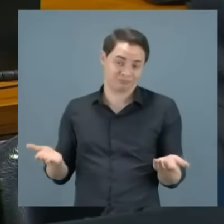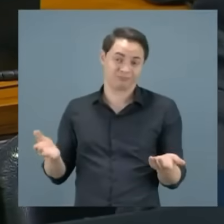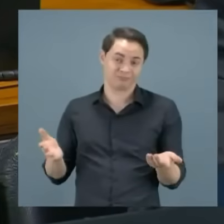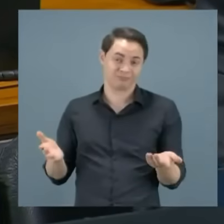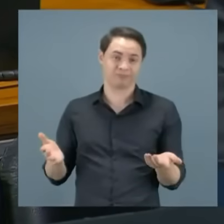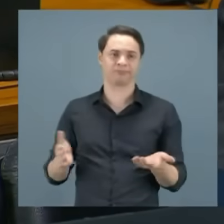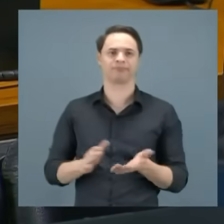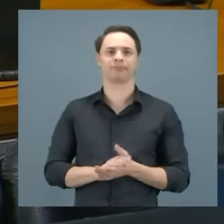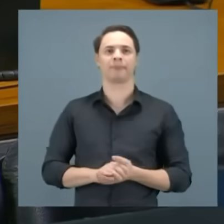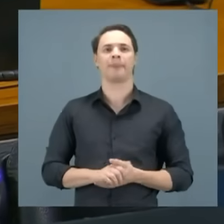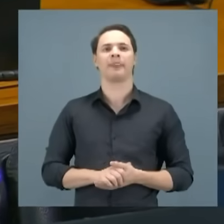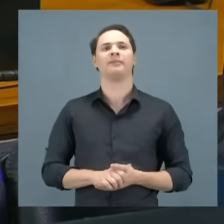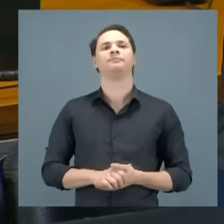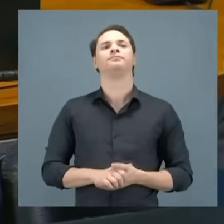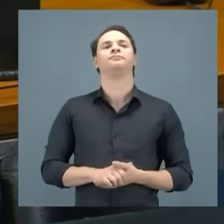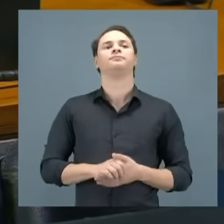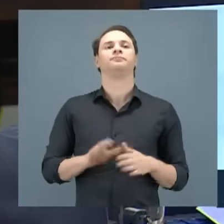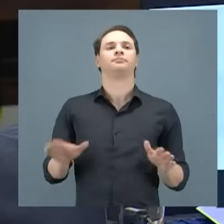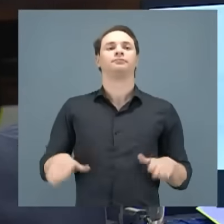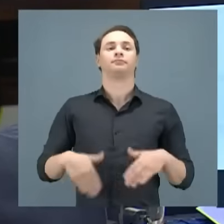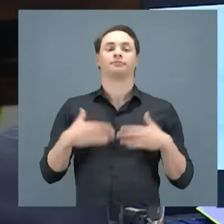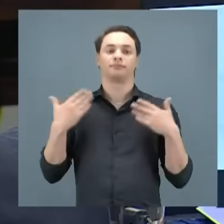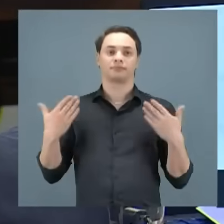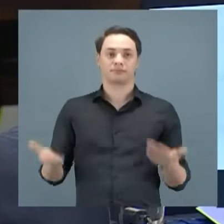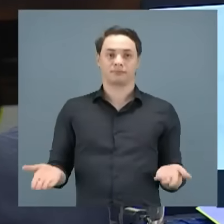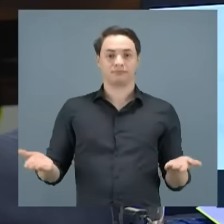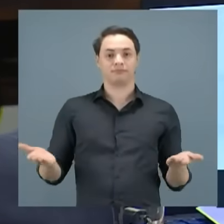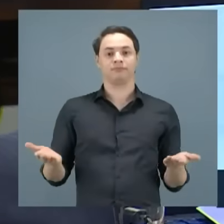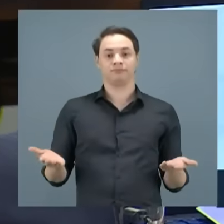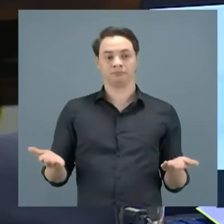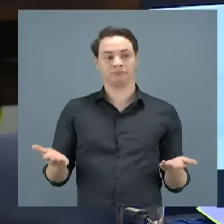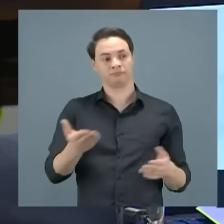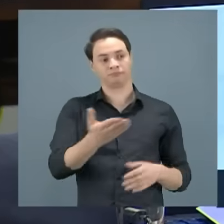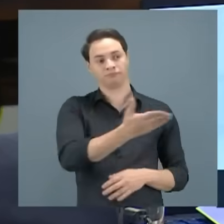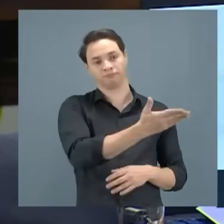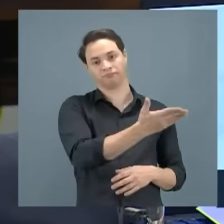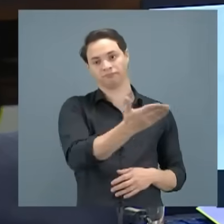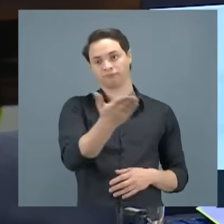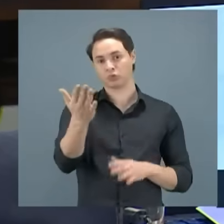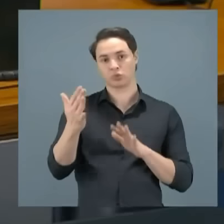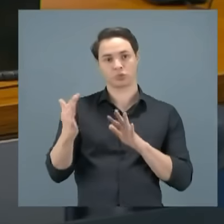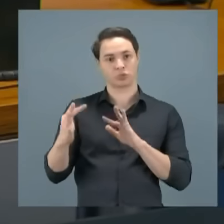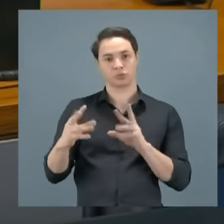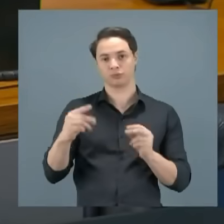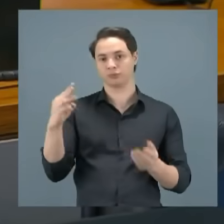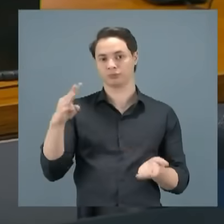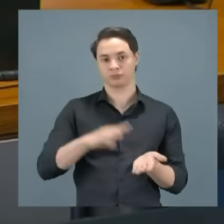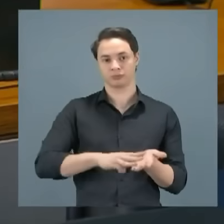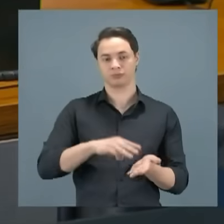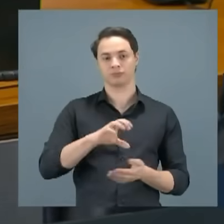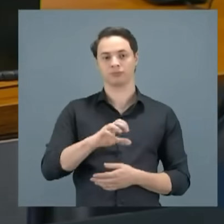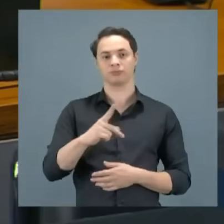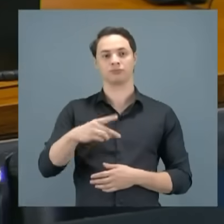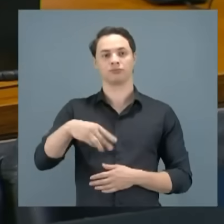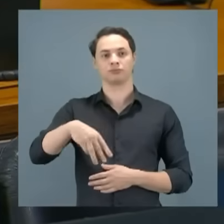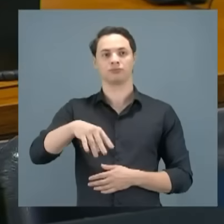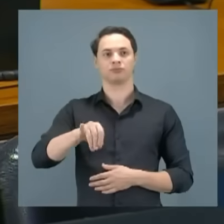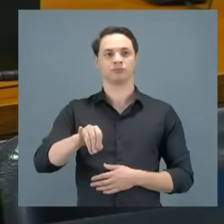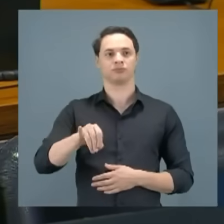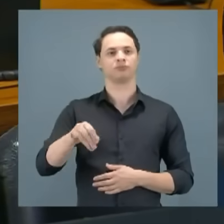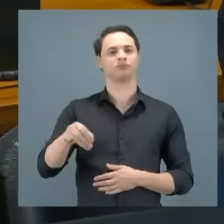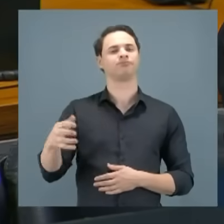possui. Portanto, senador Carlos Viana, deputado Alfredo Gaspar e todos os demais membros desta CPMI, eu estou